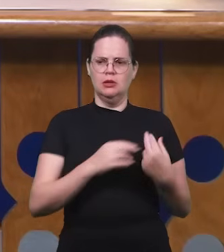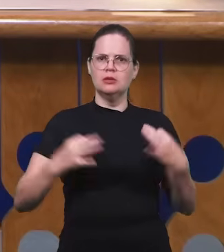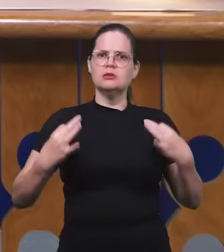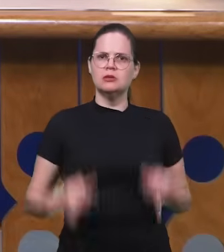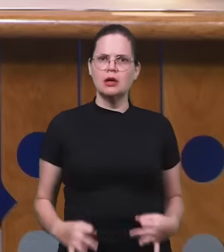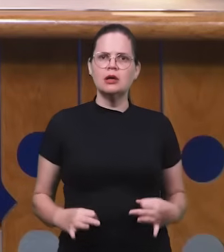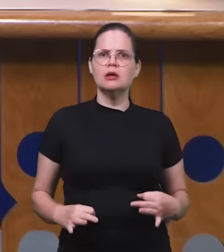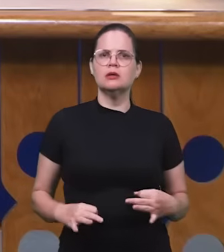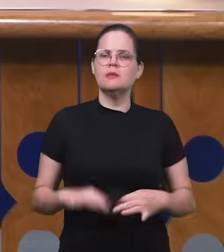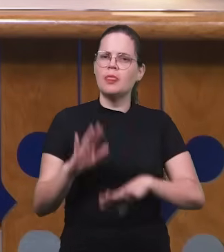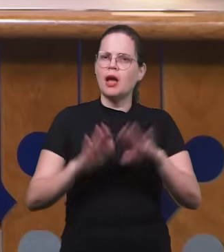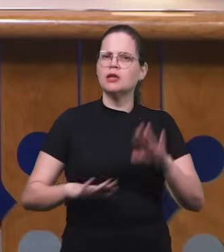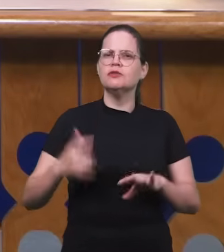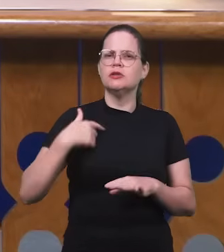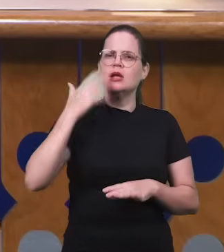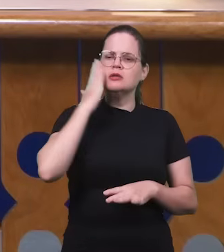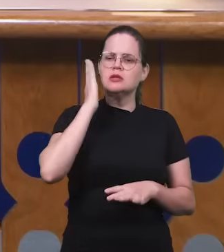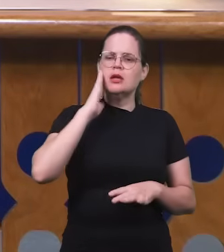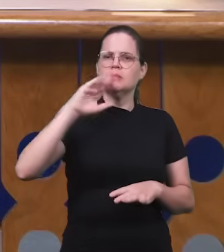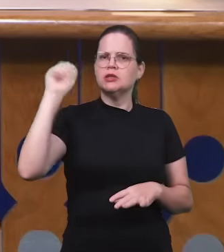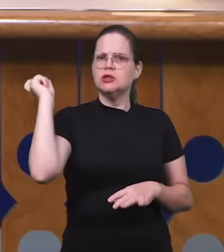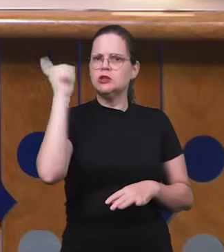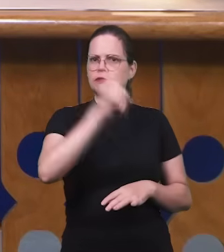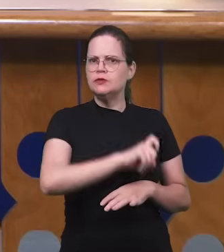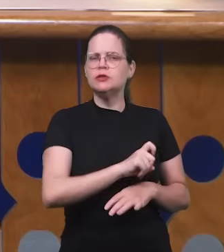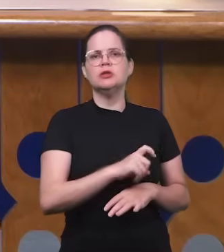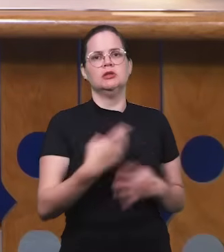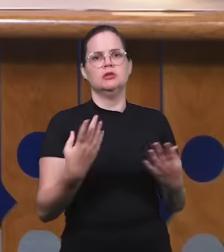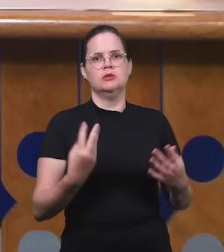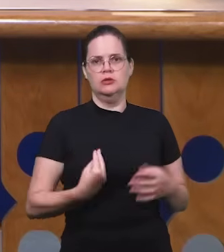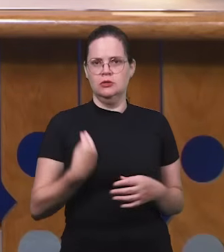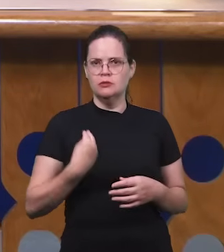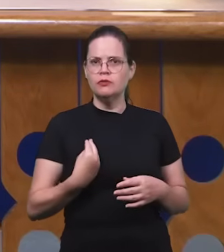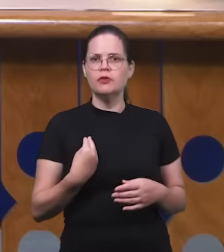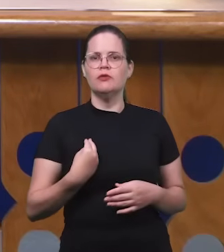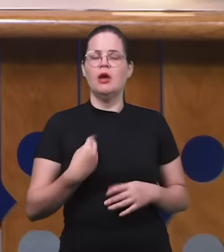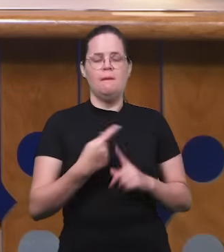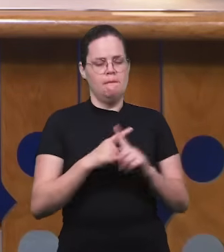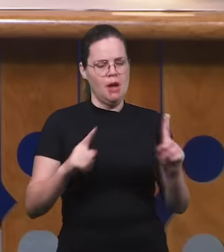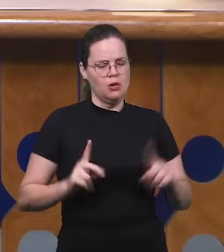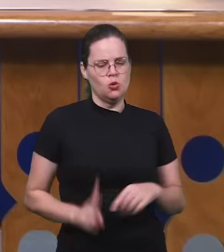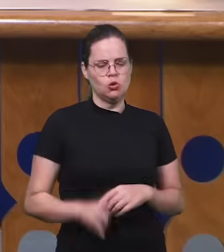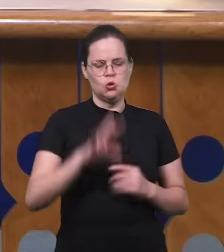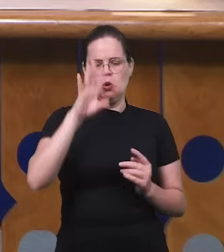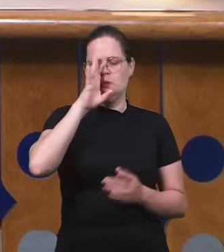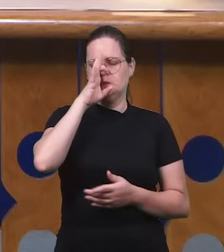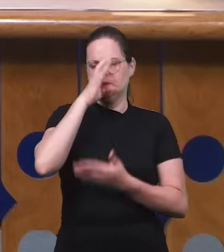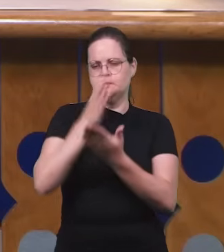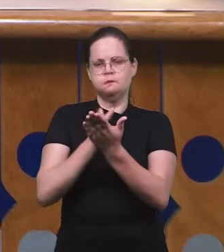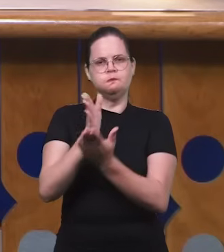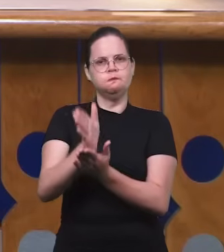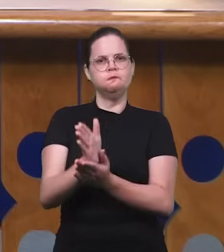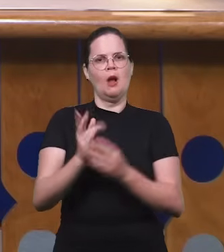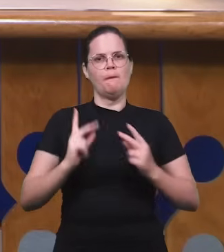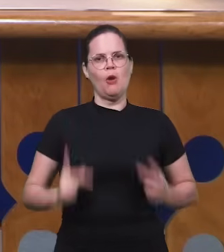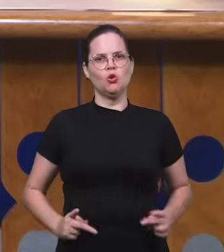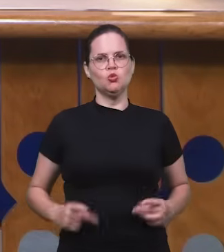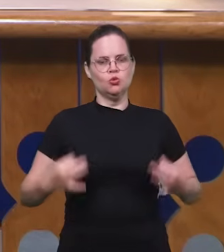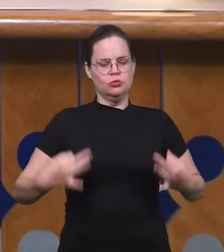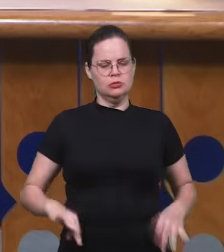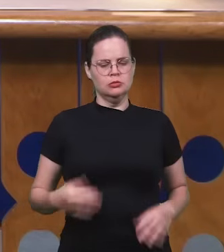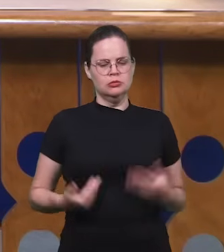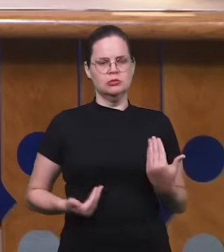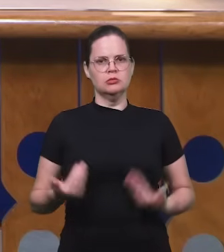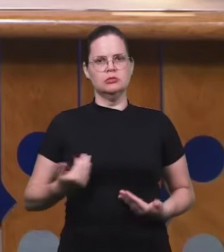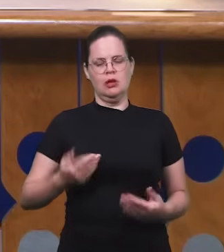mesmo em condições muito contrárias àquele que queria, mas ele sempre teve a postura de um servo do Senhor